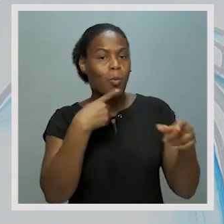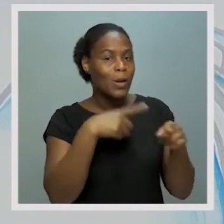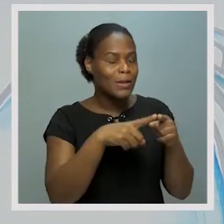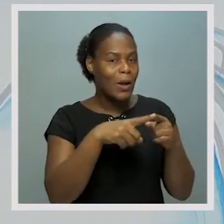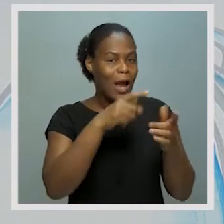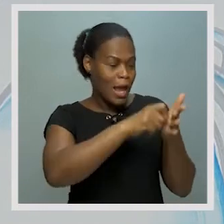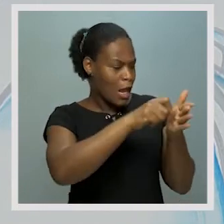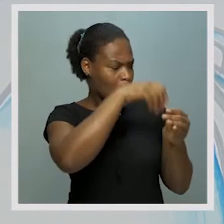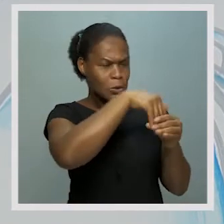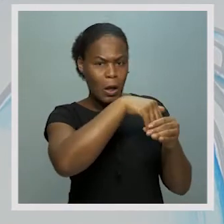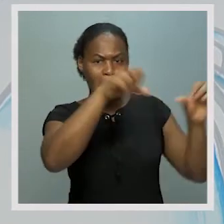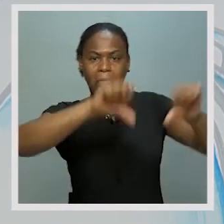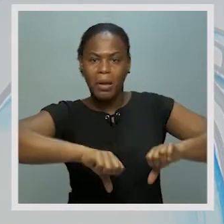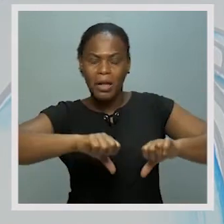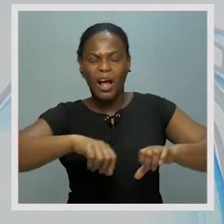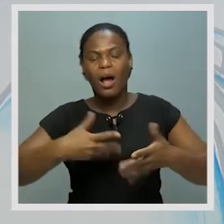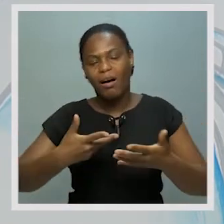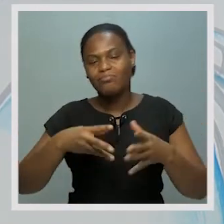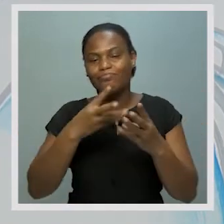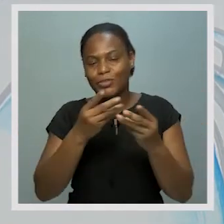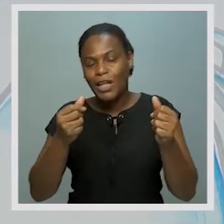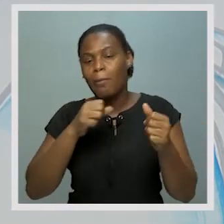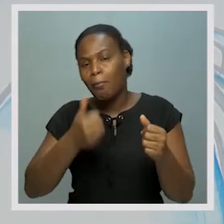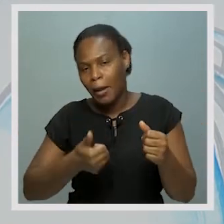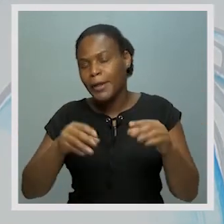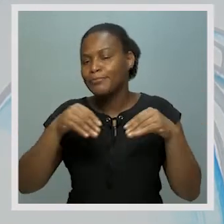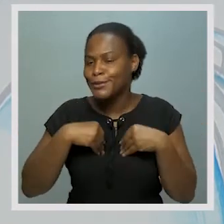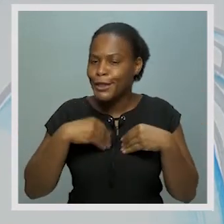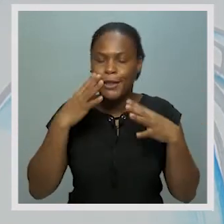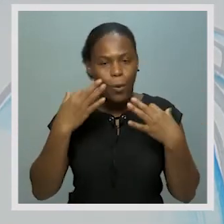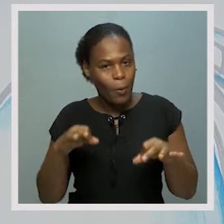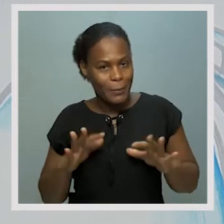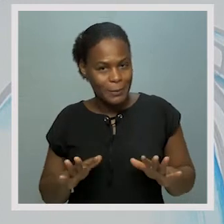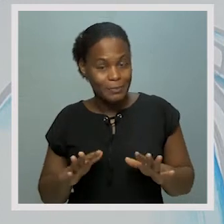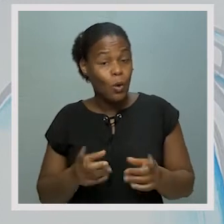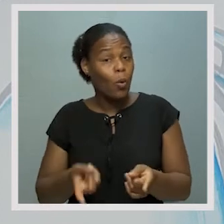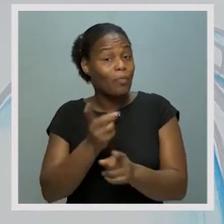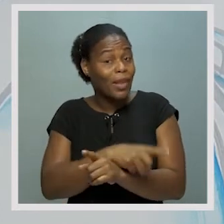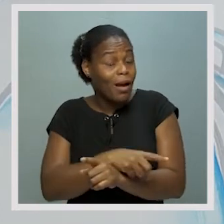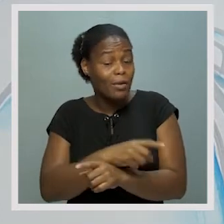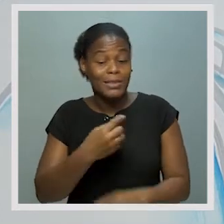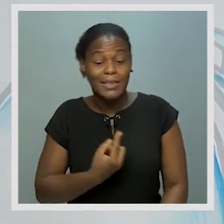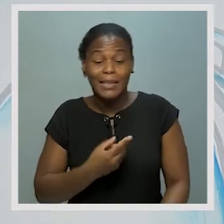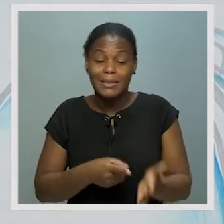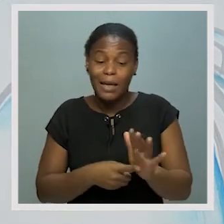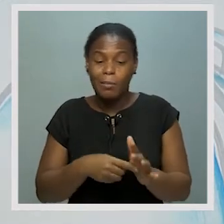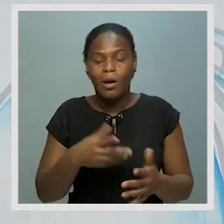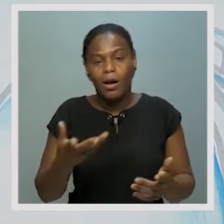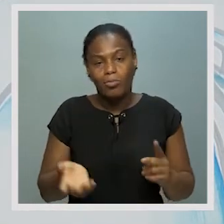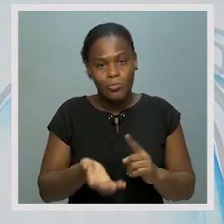eleições, há uma tendência de aceitar o resultado com serenidade. O contrário seria,